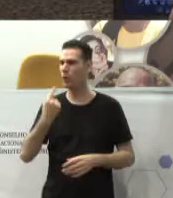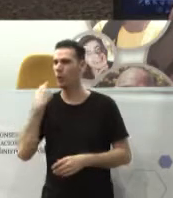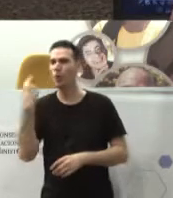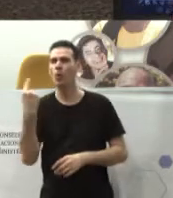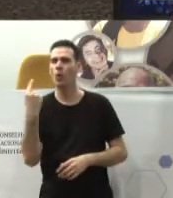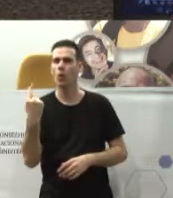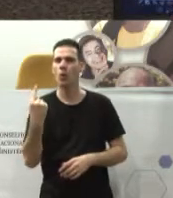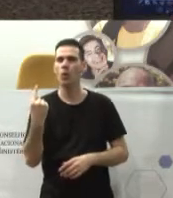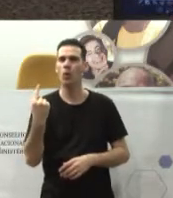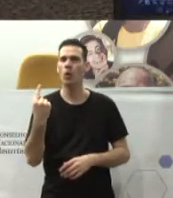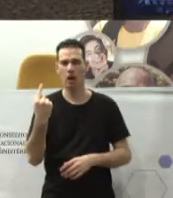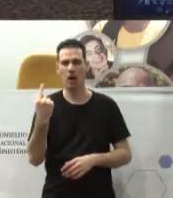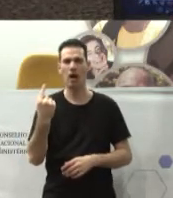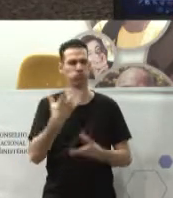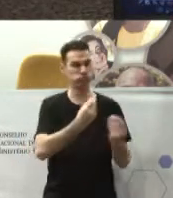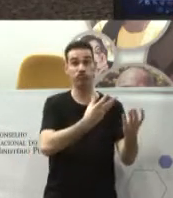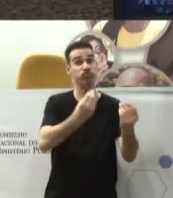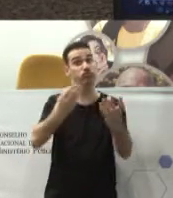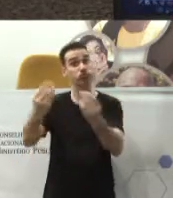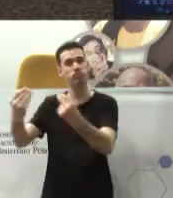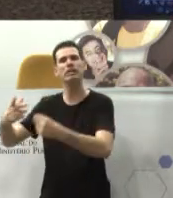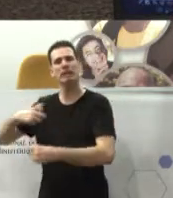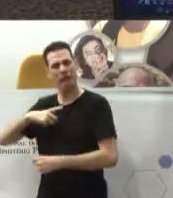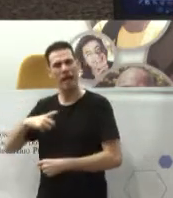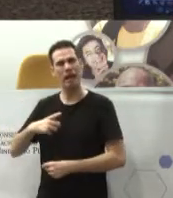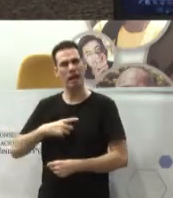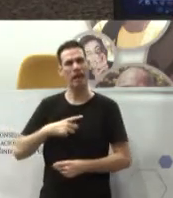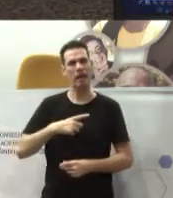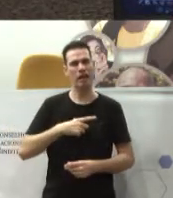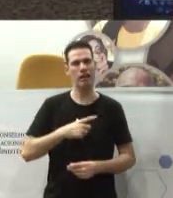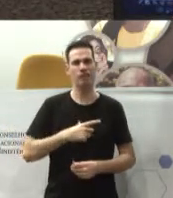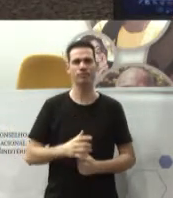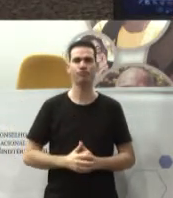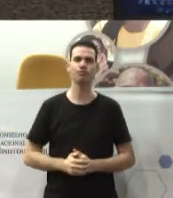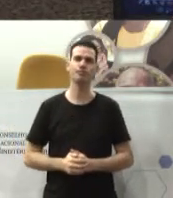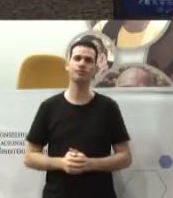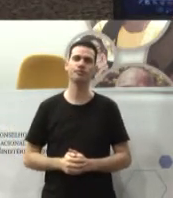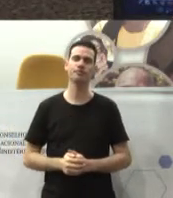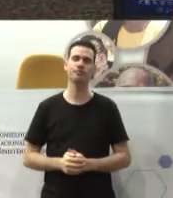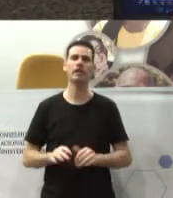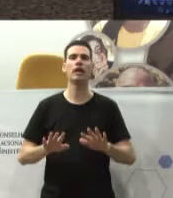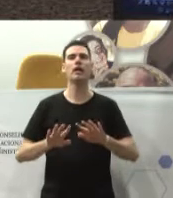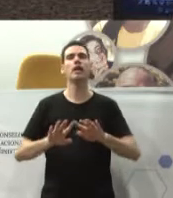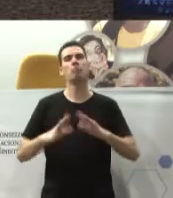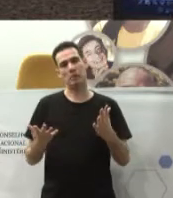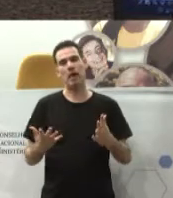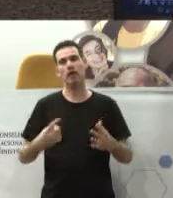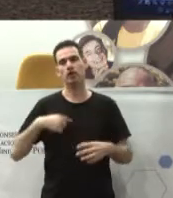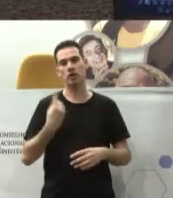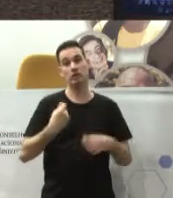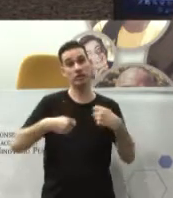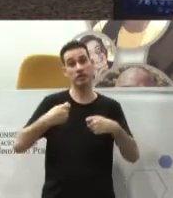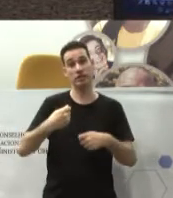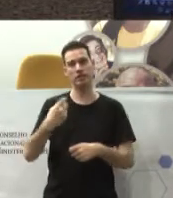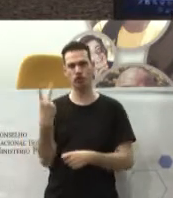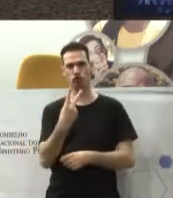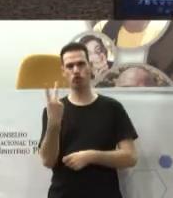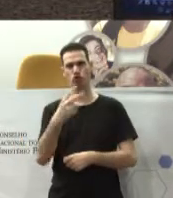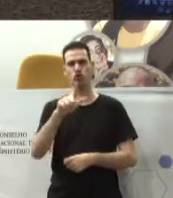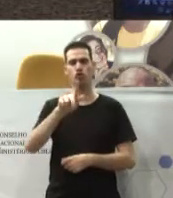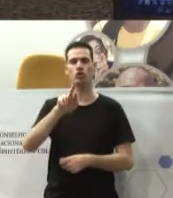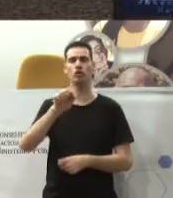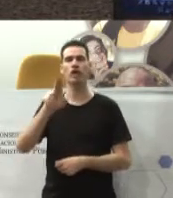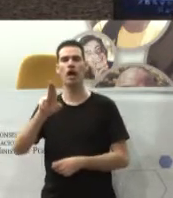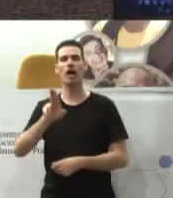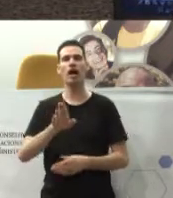ele recebe uma grande quantidade, só com ele, aquelas demandas. Mas precisamos o quê? O segundo grau. Aí chega no